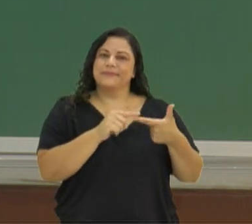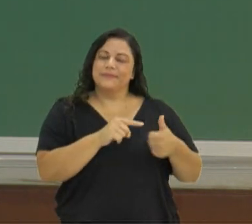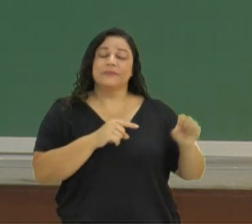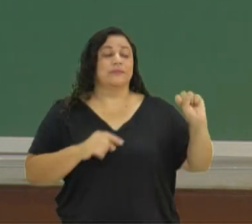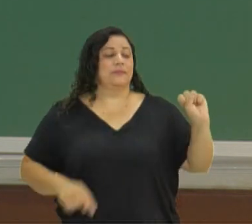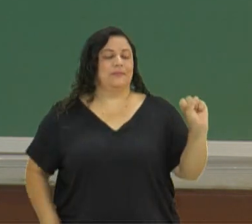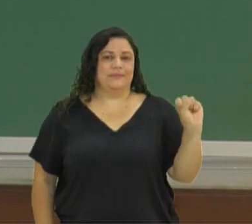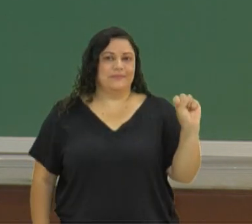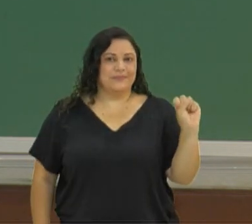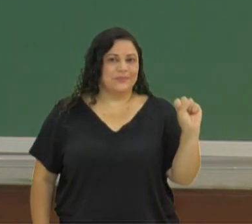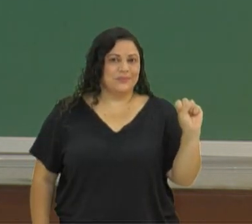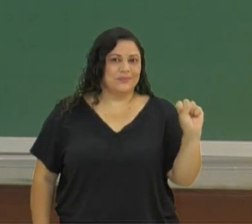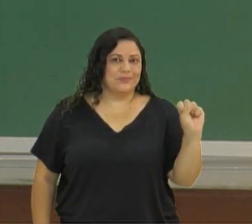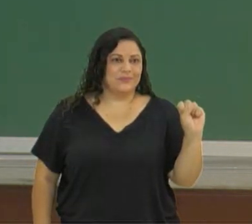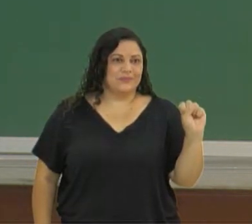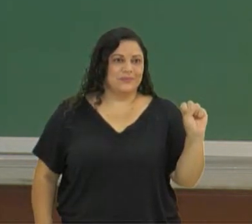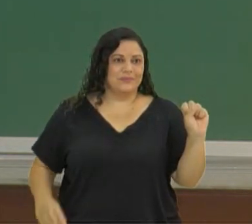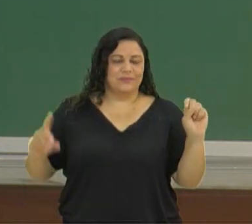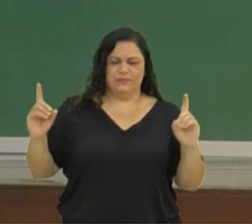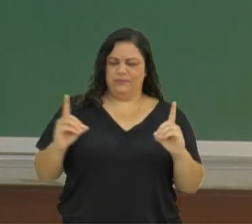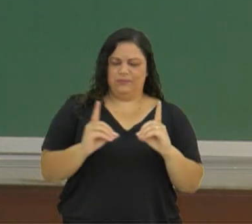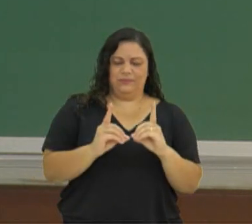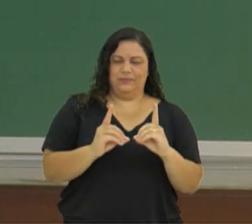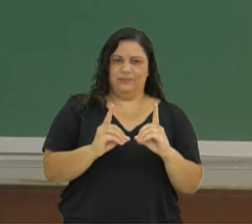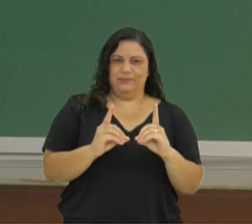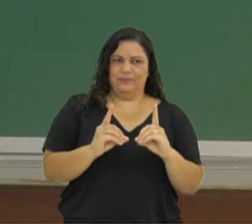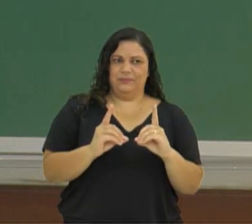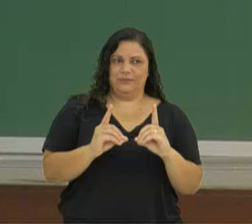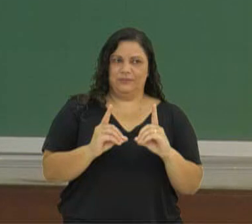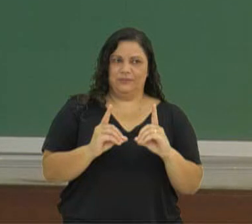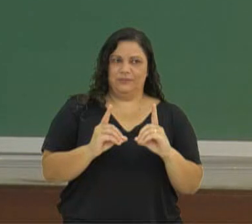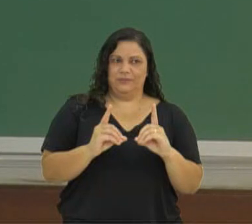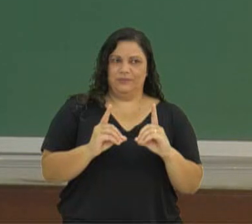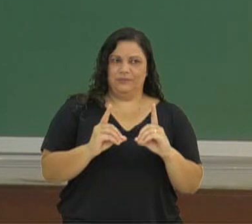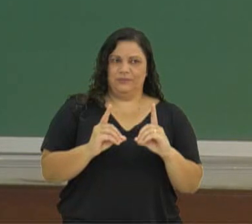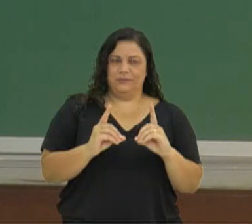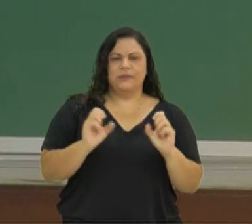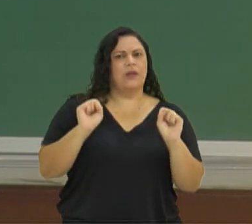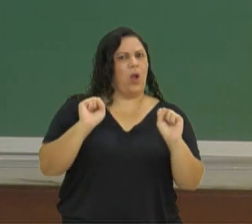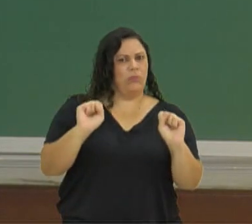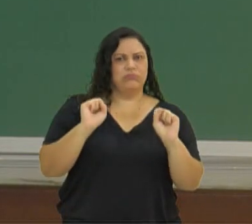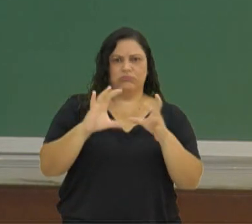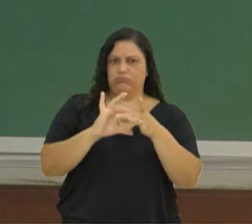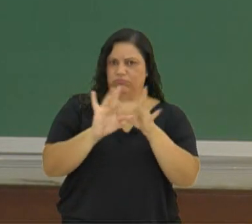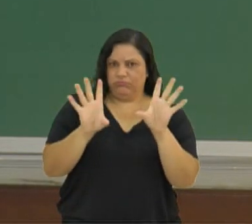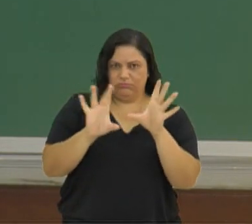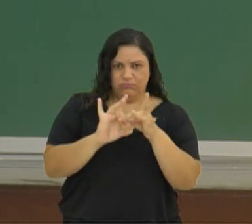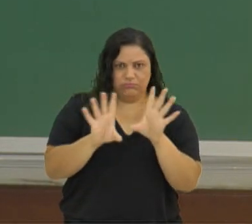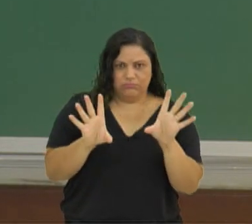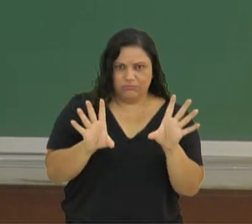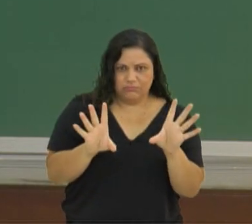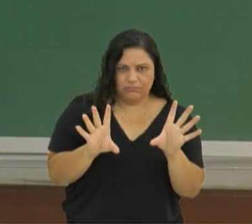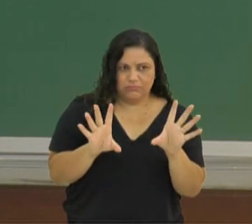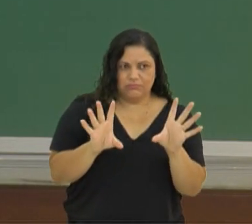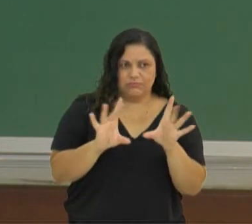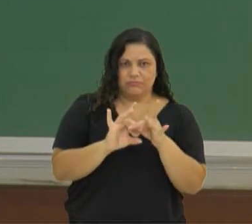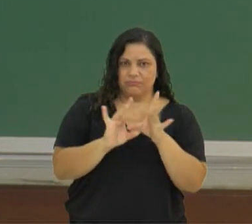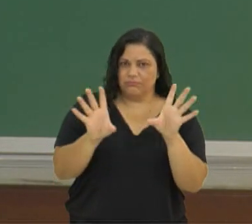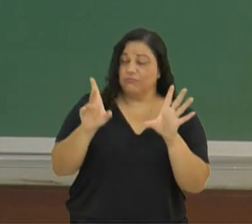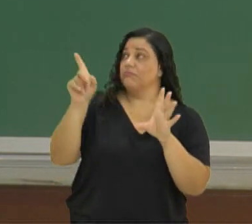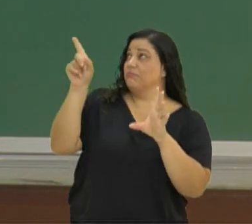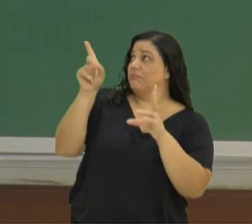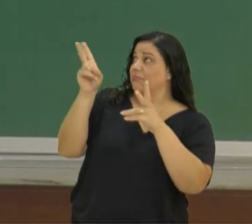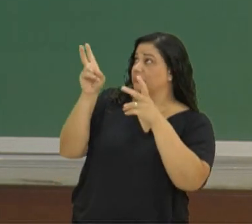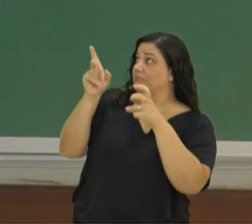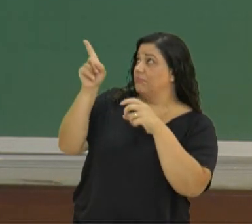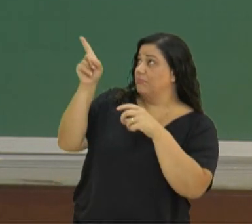1, 2, 3, 4, 5, 6, 7, 8. Vamos ver se alguma ameaça a outra? Vamos começar por essa aqui, ó. Então a dama ela pode se movimentar nessa direção